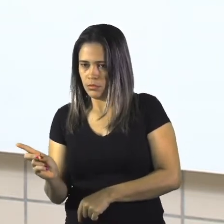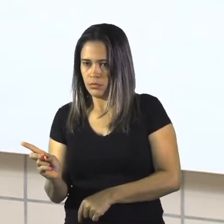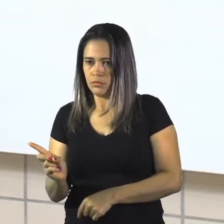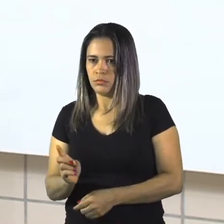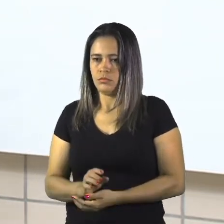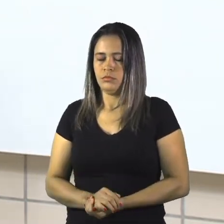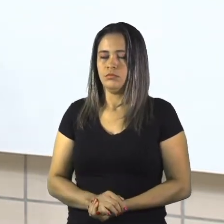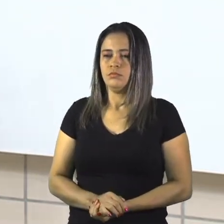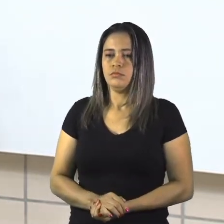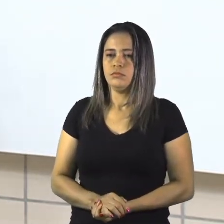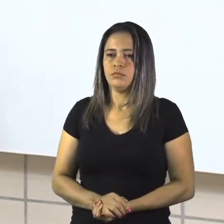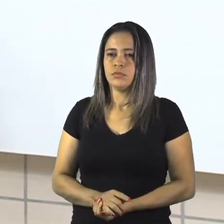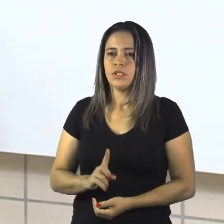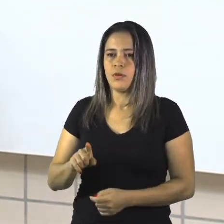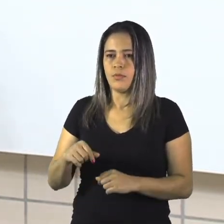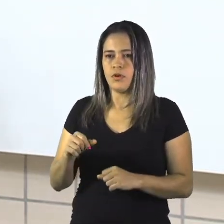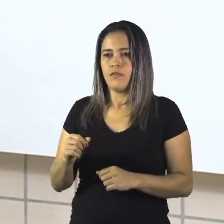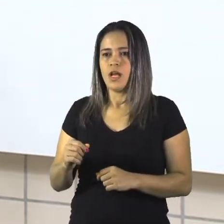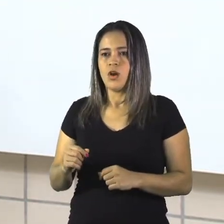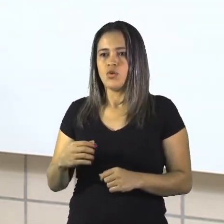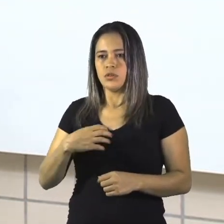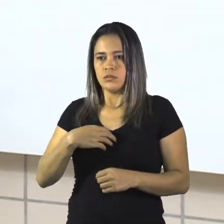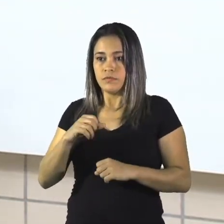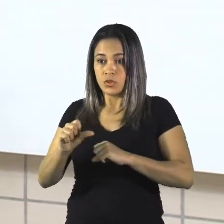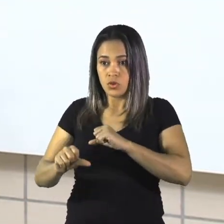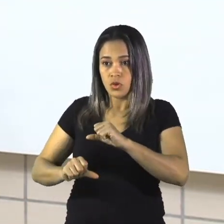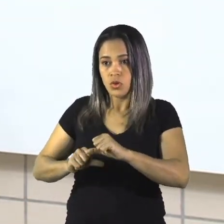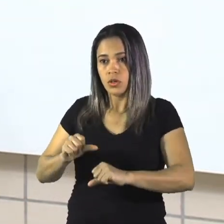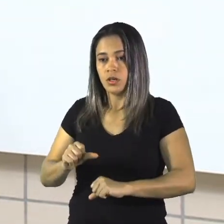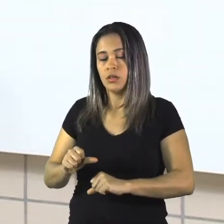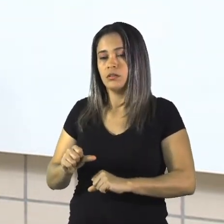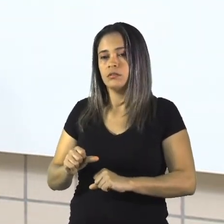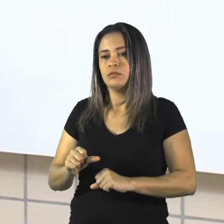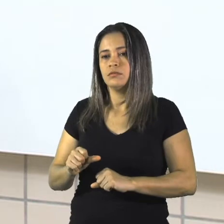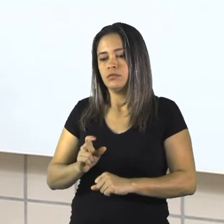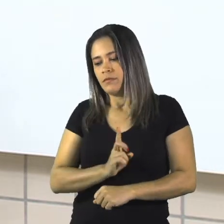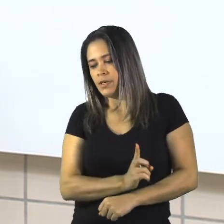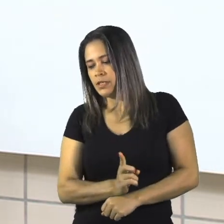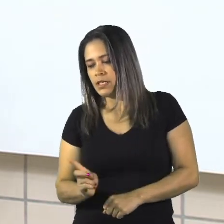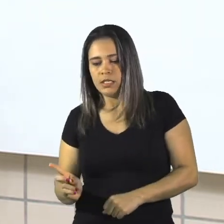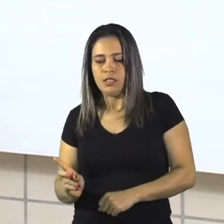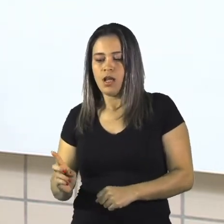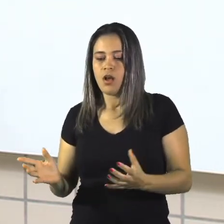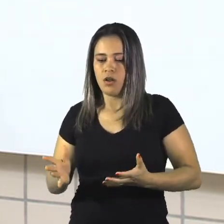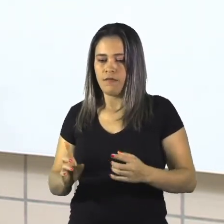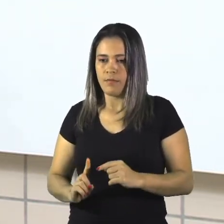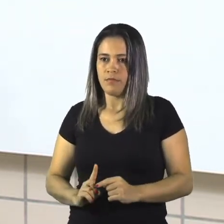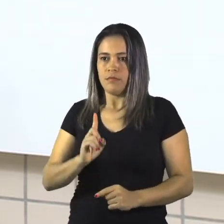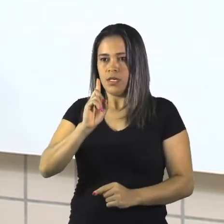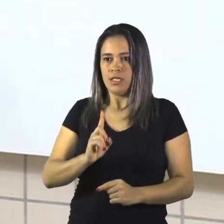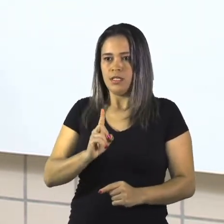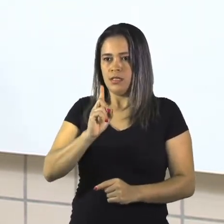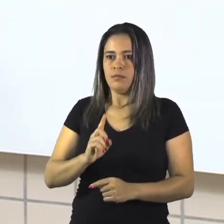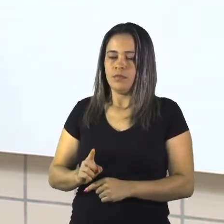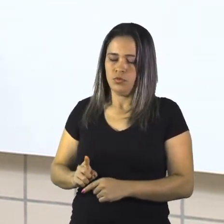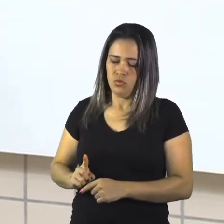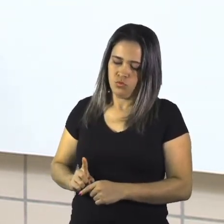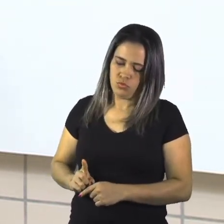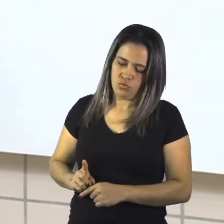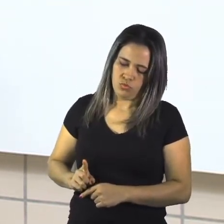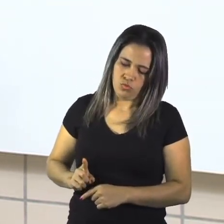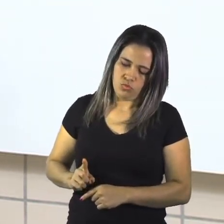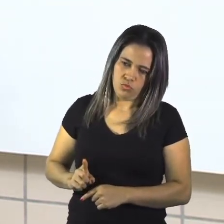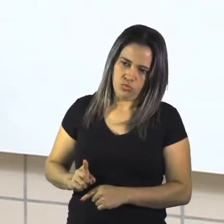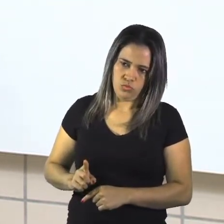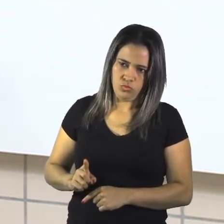direita. Depois, ele vai mudar o sentido. Ele não vai mais estar no sentido horizontal, ele vai estar no sentido vertical. E aí,